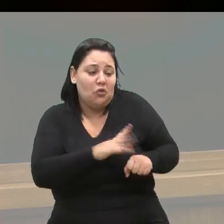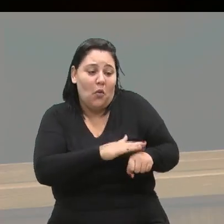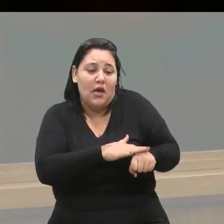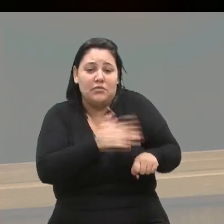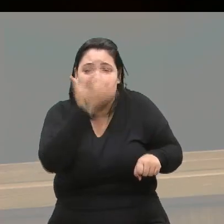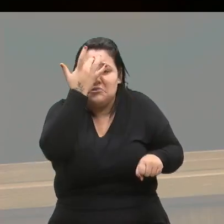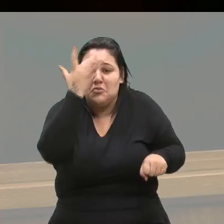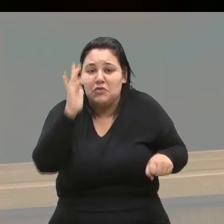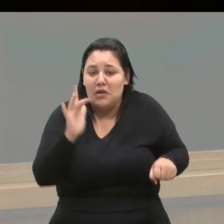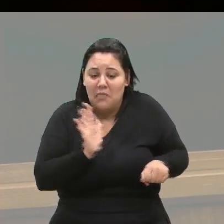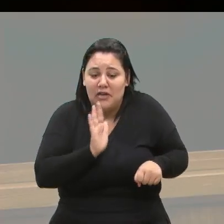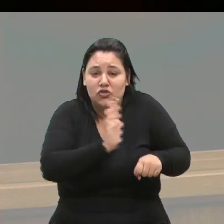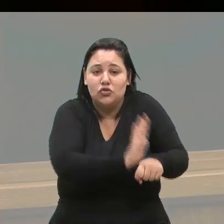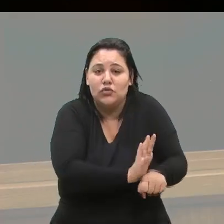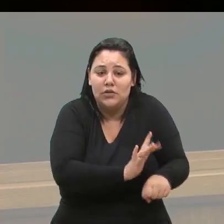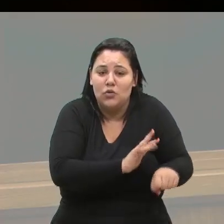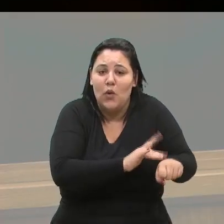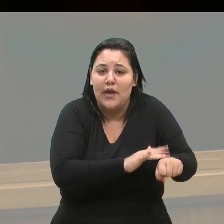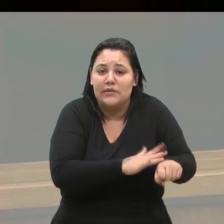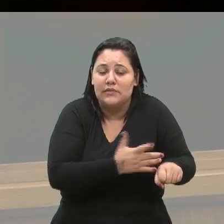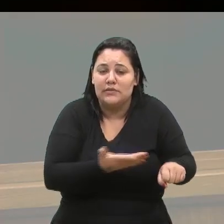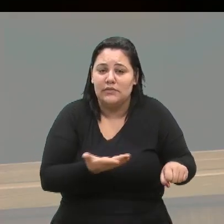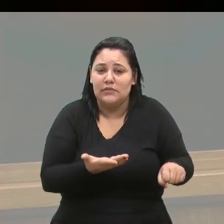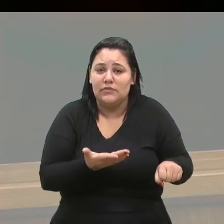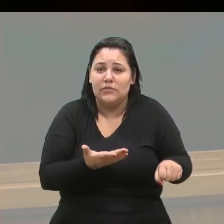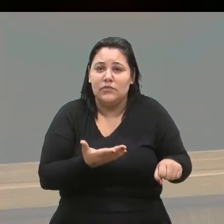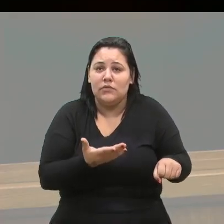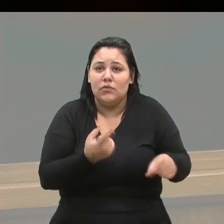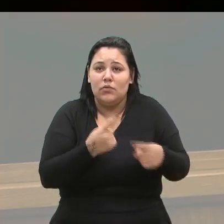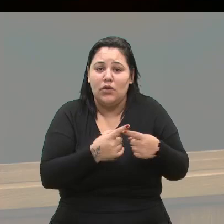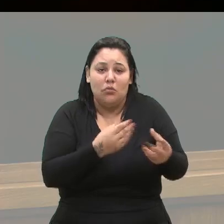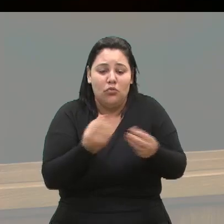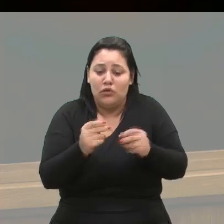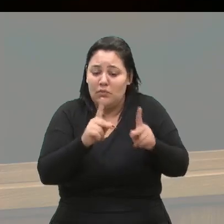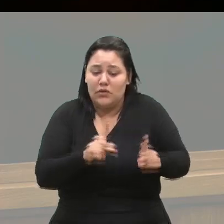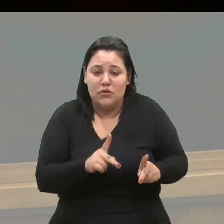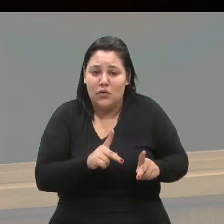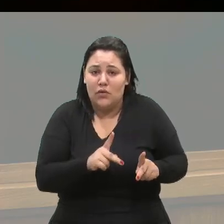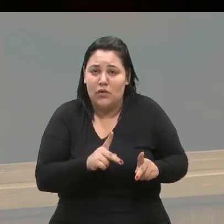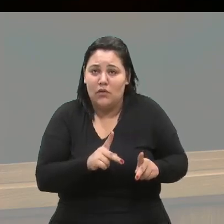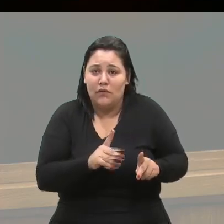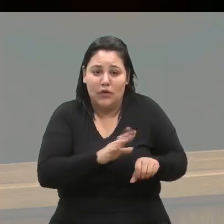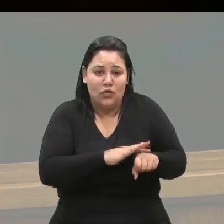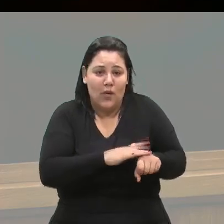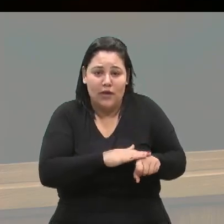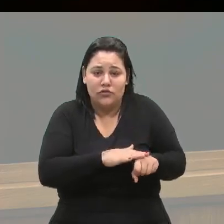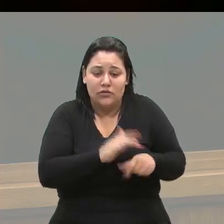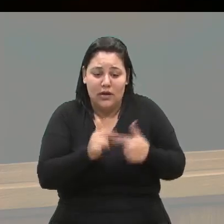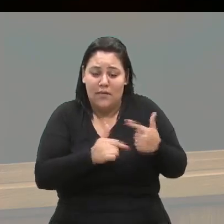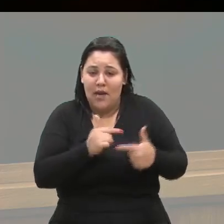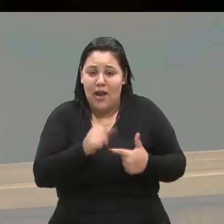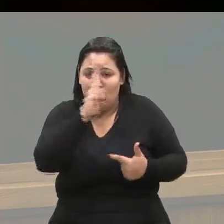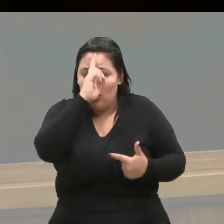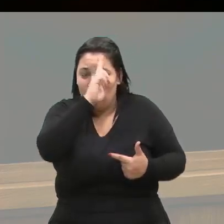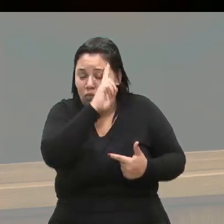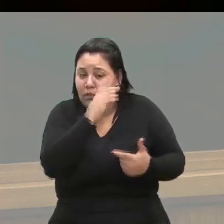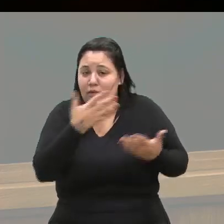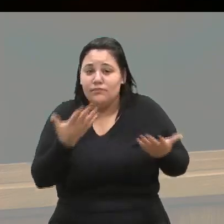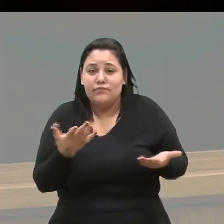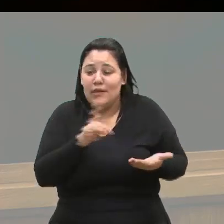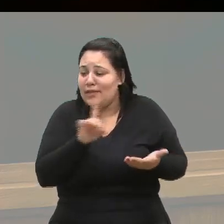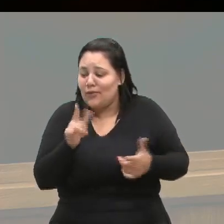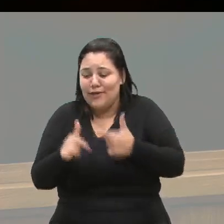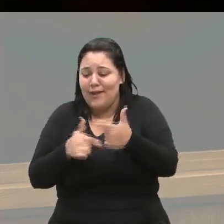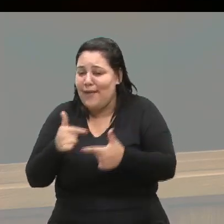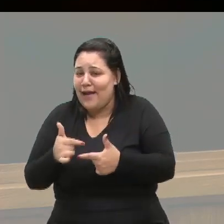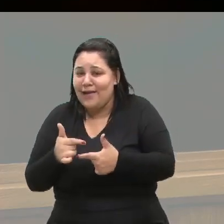um auxílio-doença. Quanta gente fica doente, trabalha com Uber, fica com desamparo. Então, nós precisamos, trabalhador, sim, tem